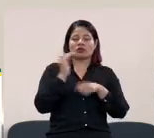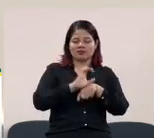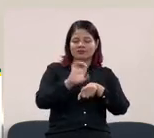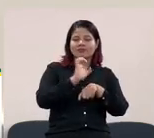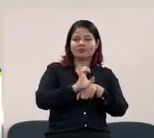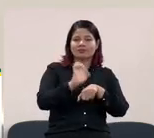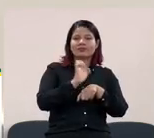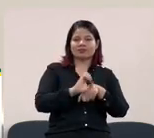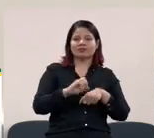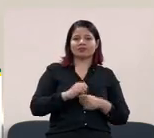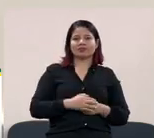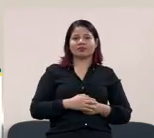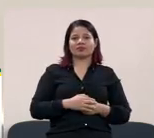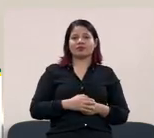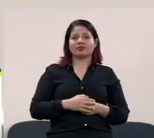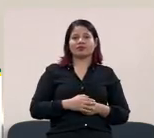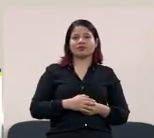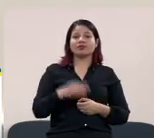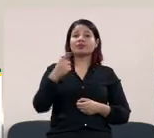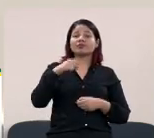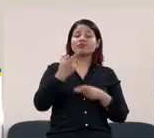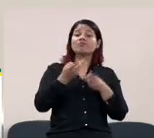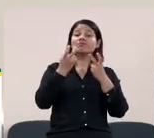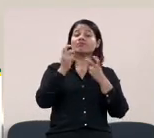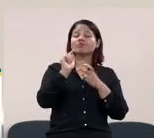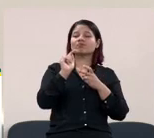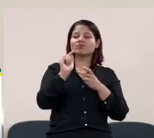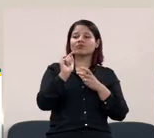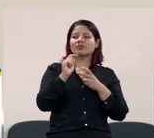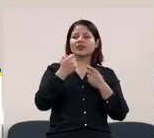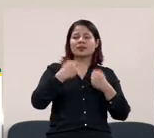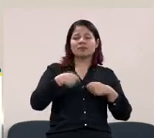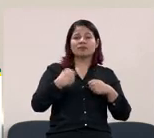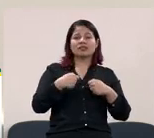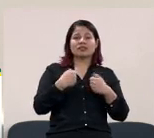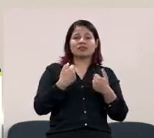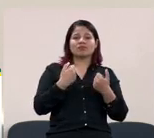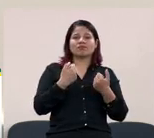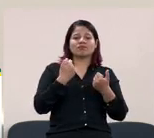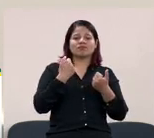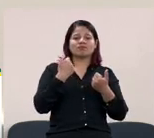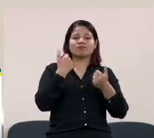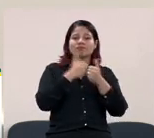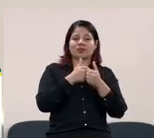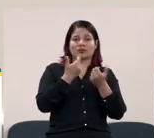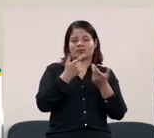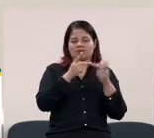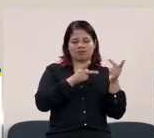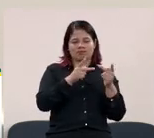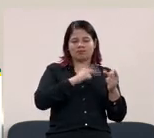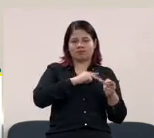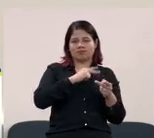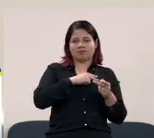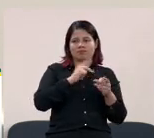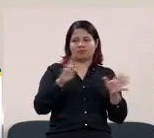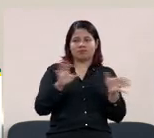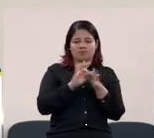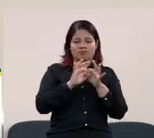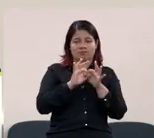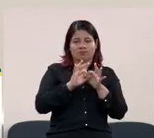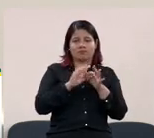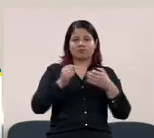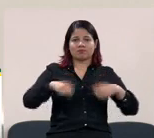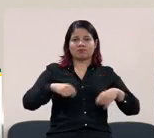necessidade de se fazer um link, de se aproximar essas duas políticas. Então, aqui eu